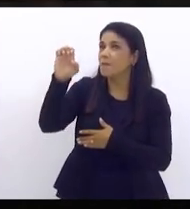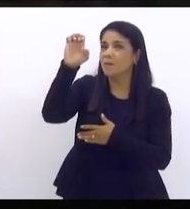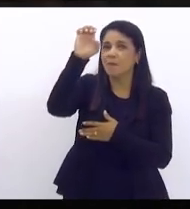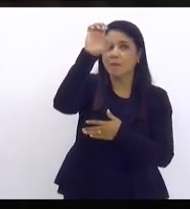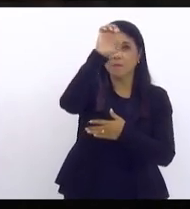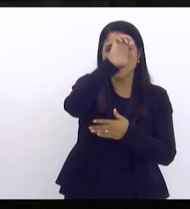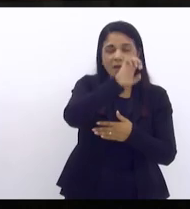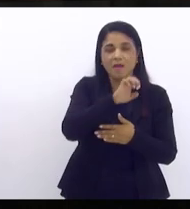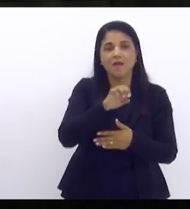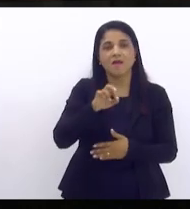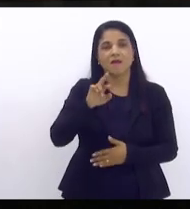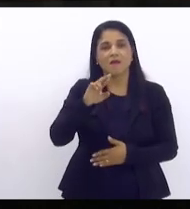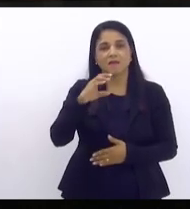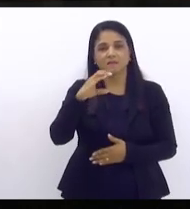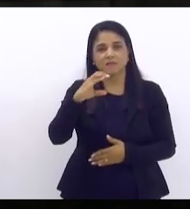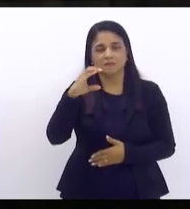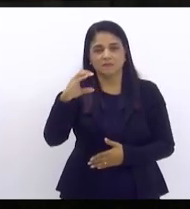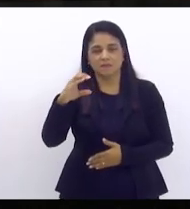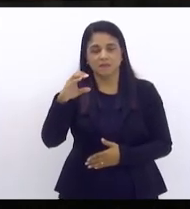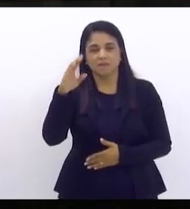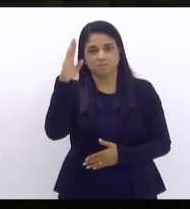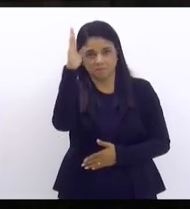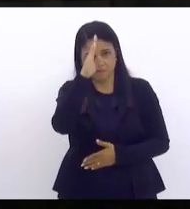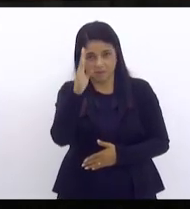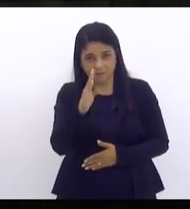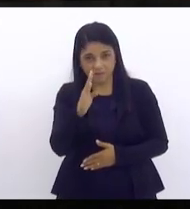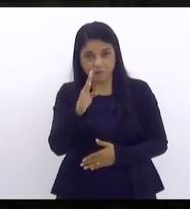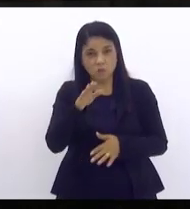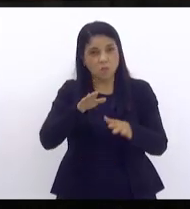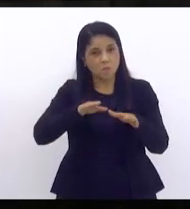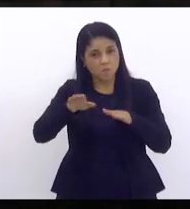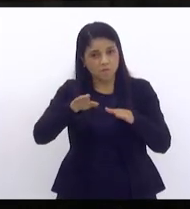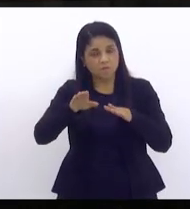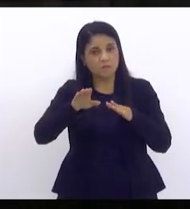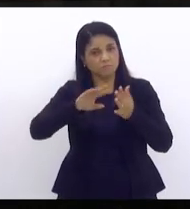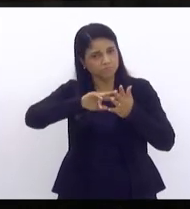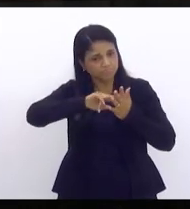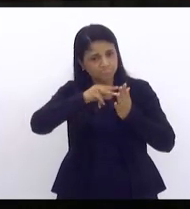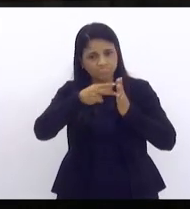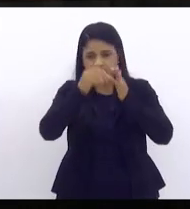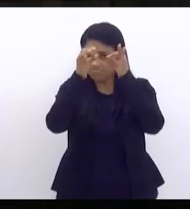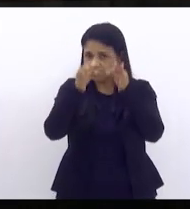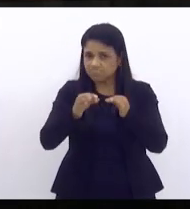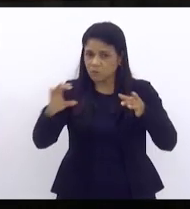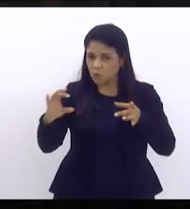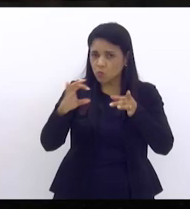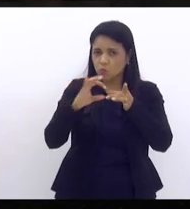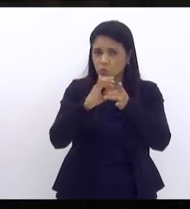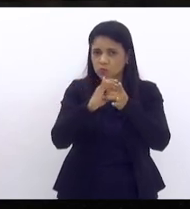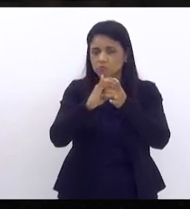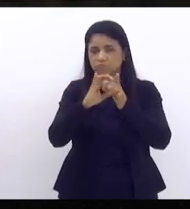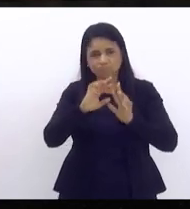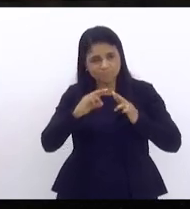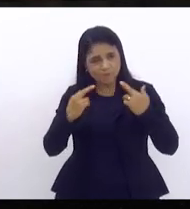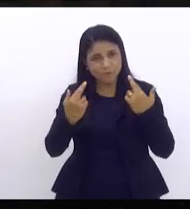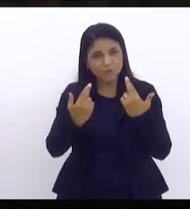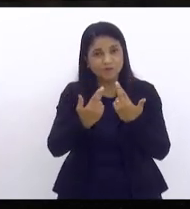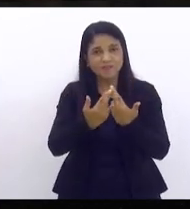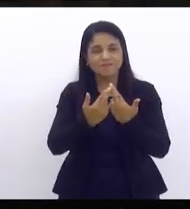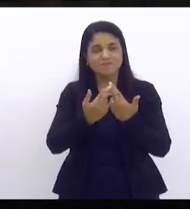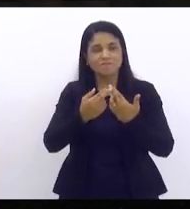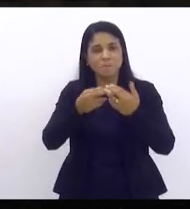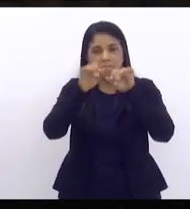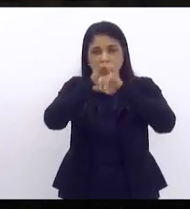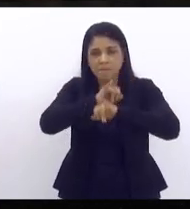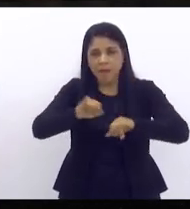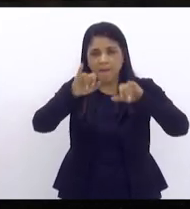amada RCC Brasil, movimento bem definido, coeso e unido, propaga em todos os